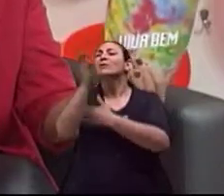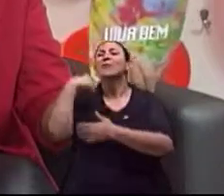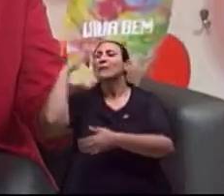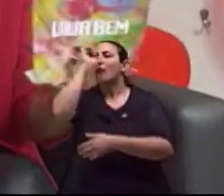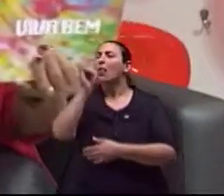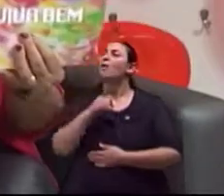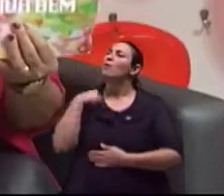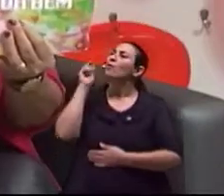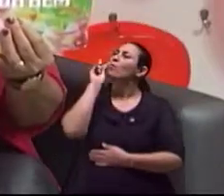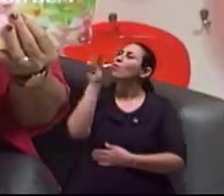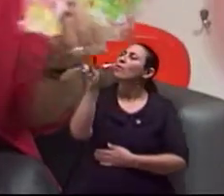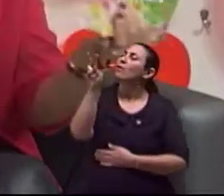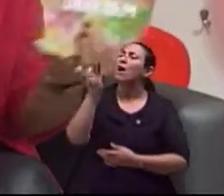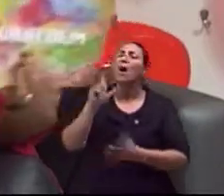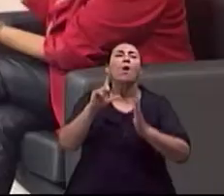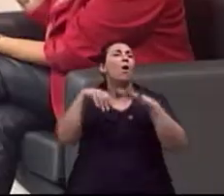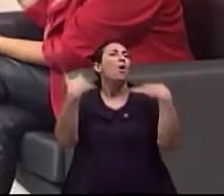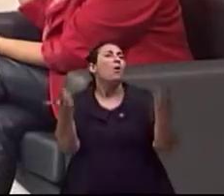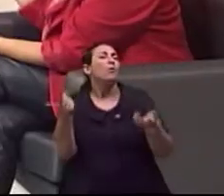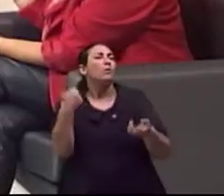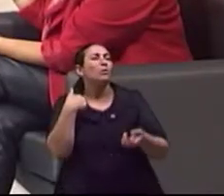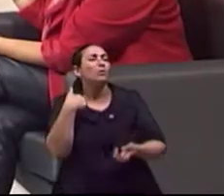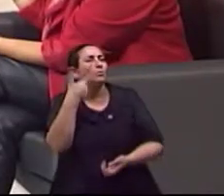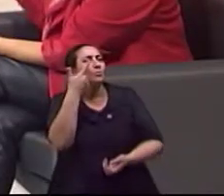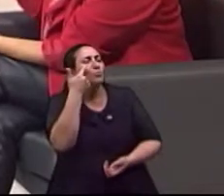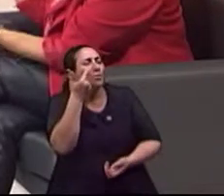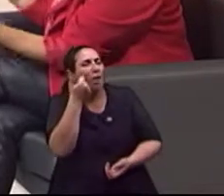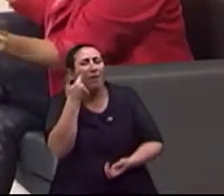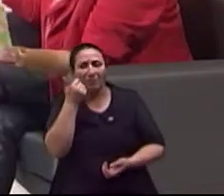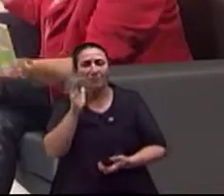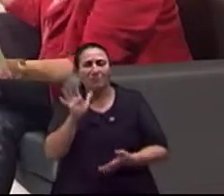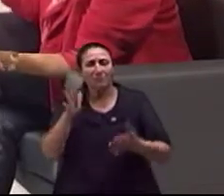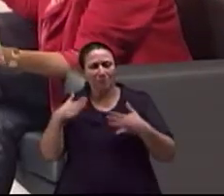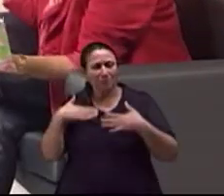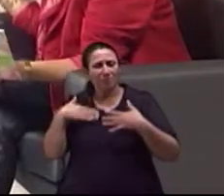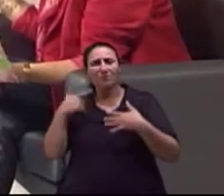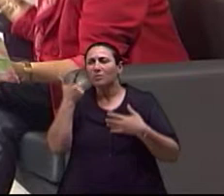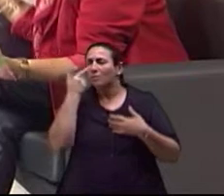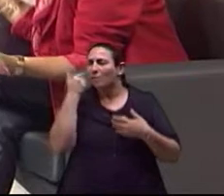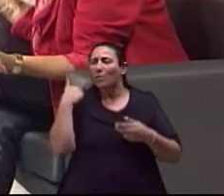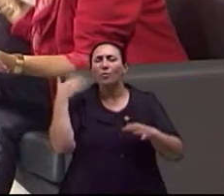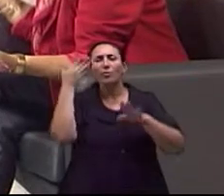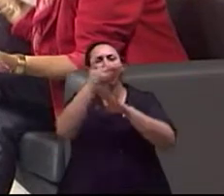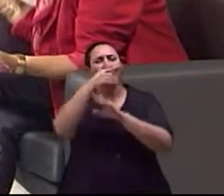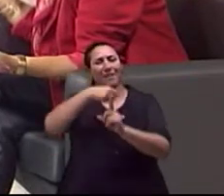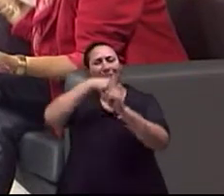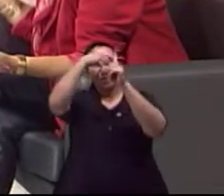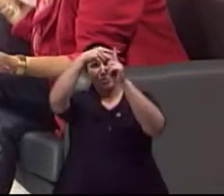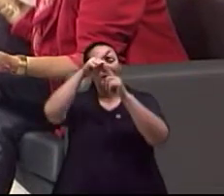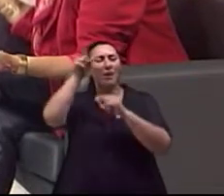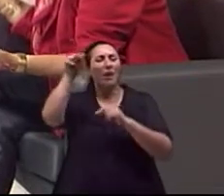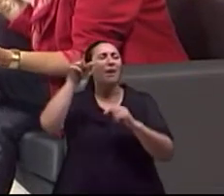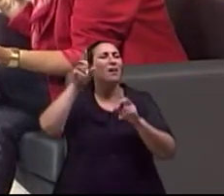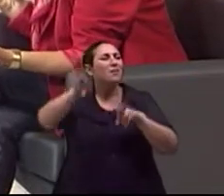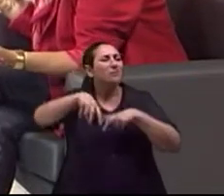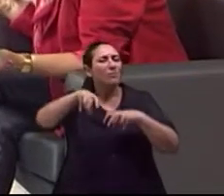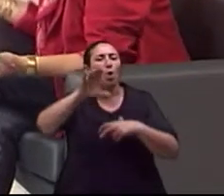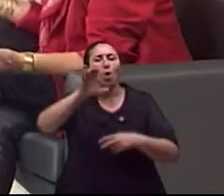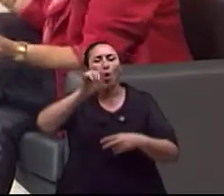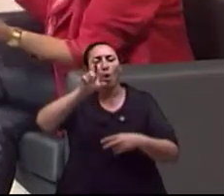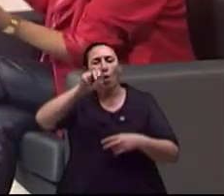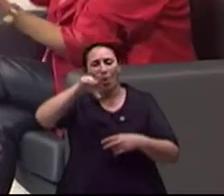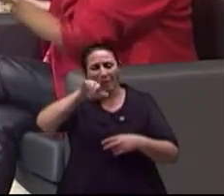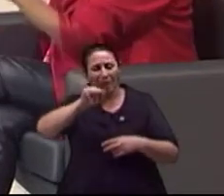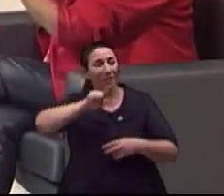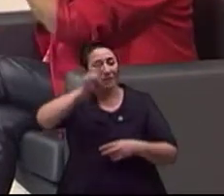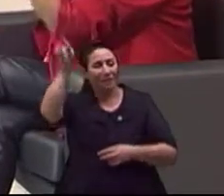tal coisa ou quando eu chorei aqui eu eu diante da catedral em Colônia entende daquela Catedral